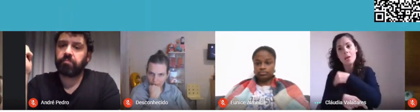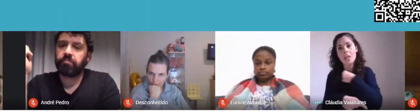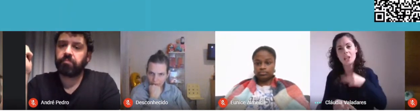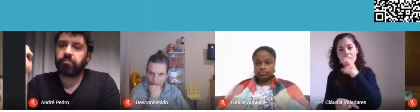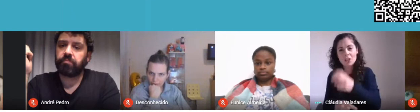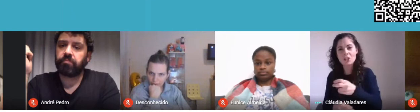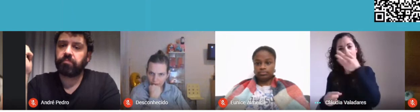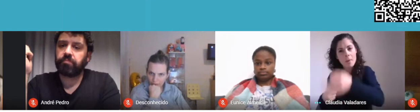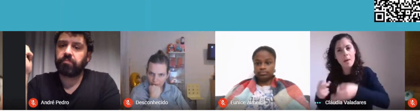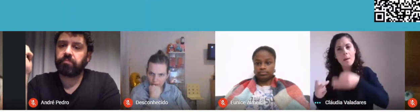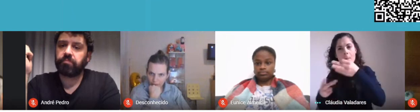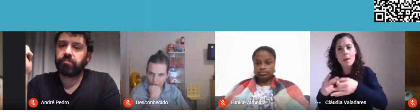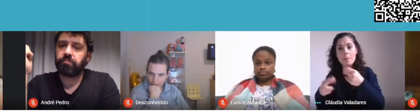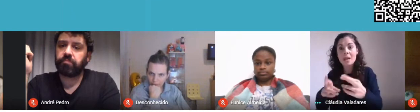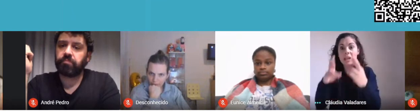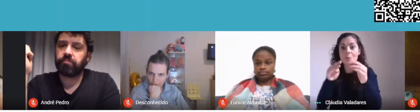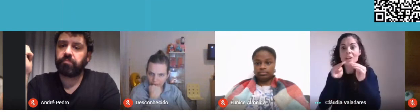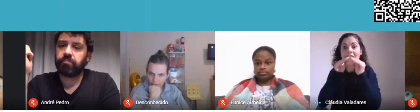nada evolua.